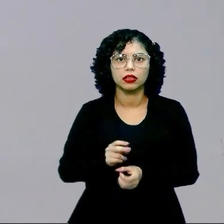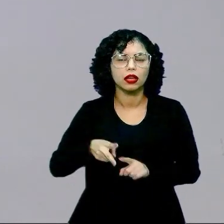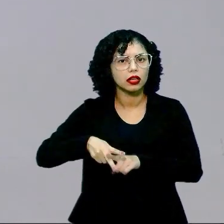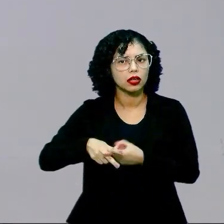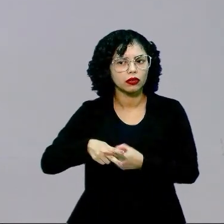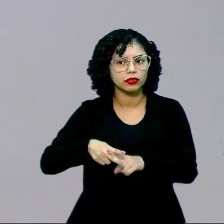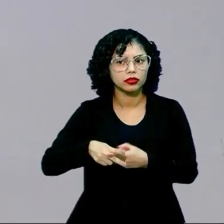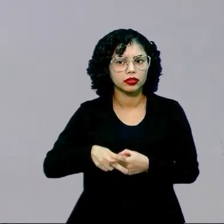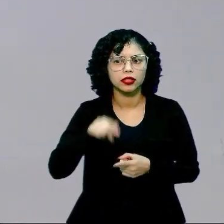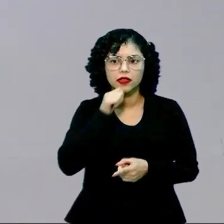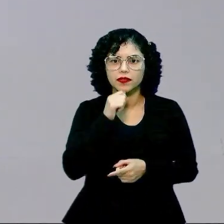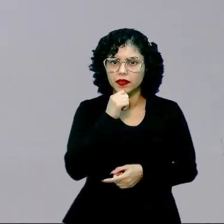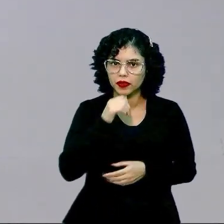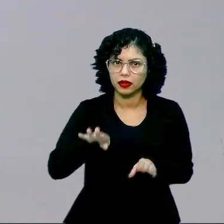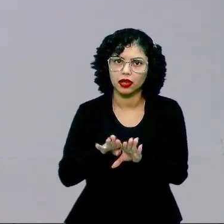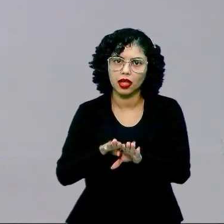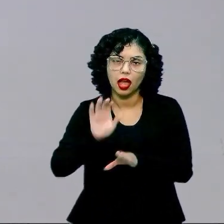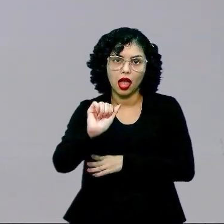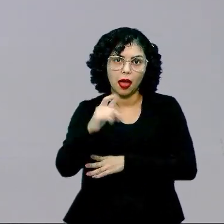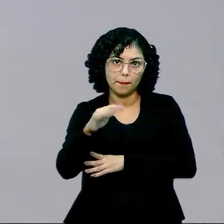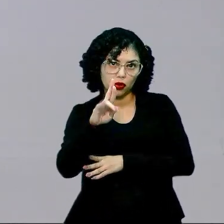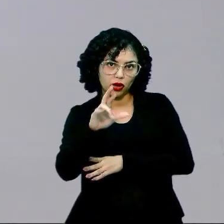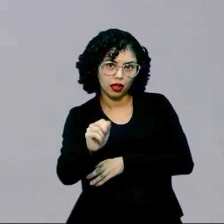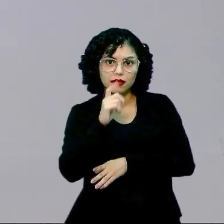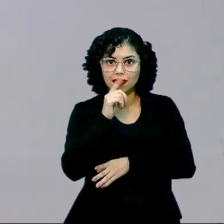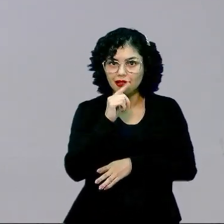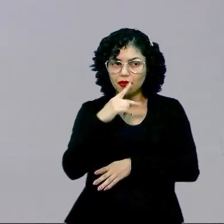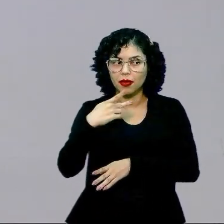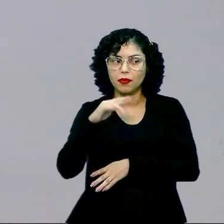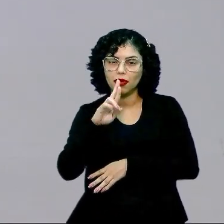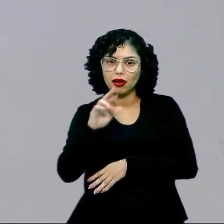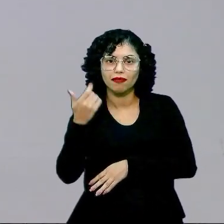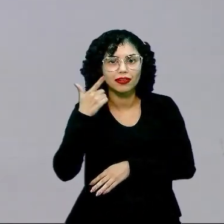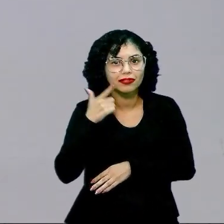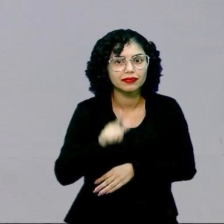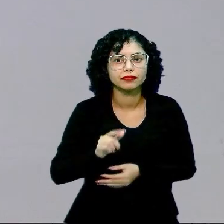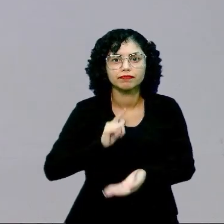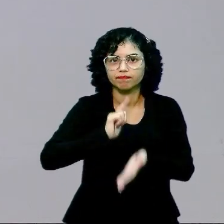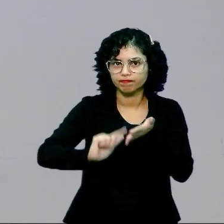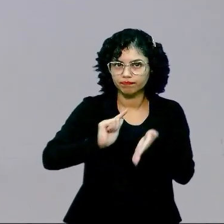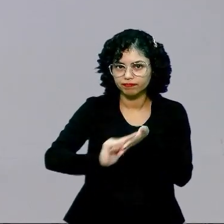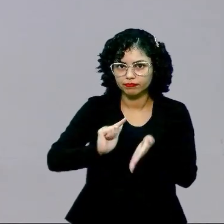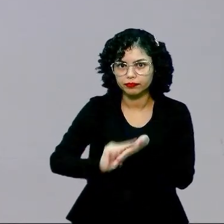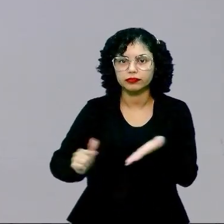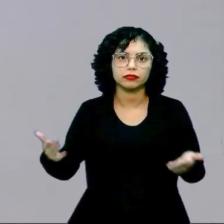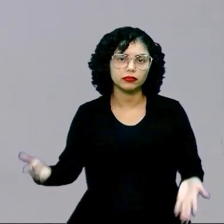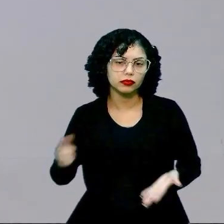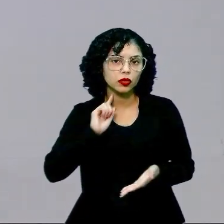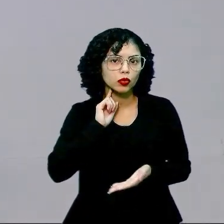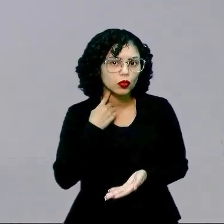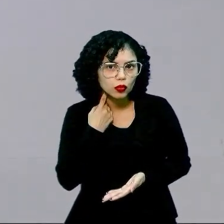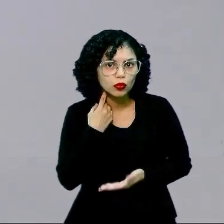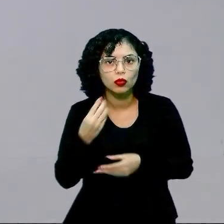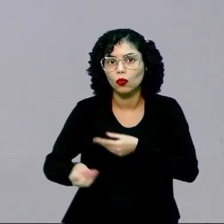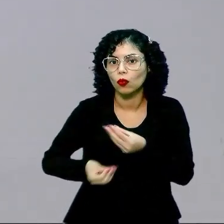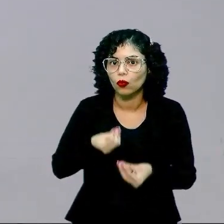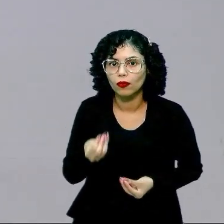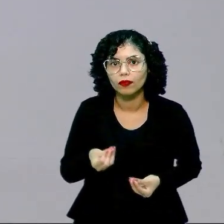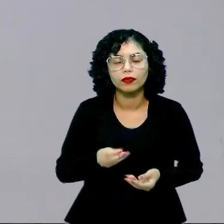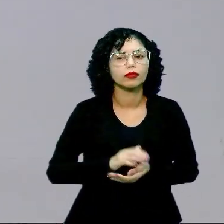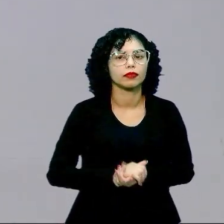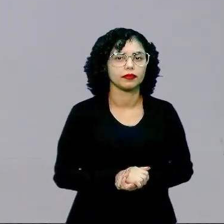A graxa ela é apolar e a água ela é polar. Então você vai conseguir limpar a sua mão que está suja de graxa